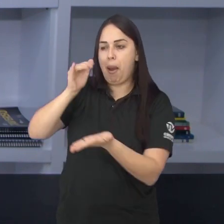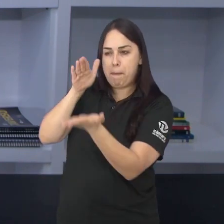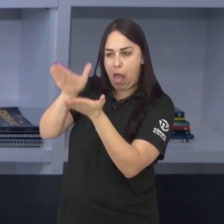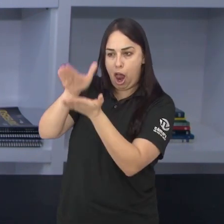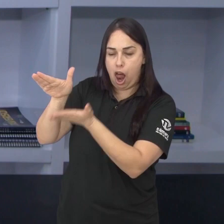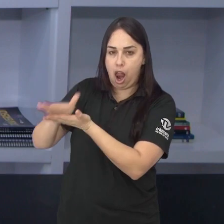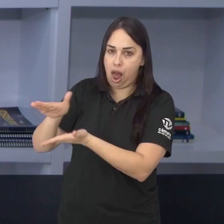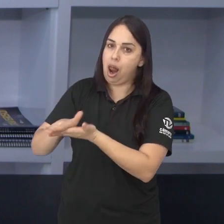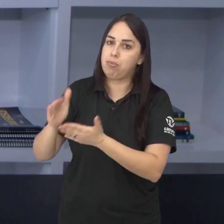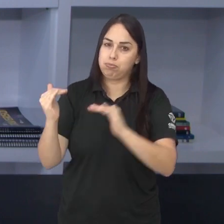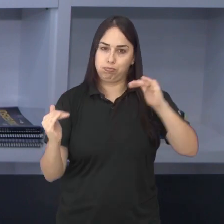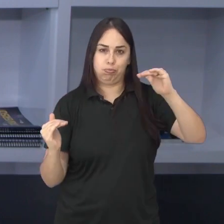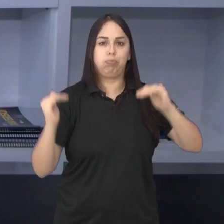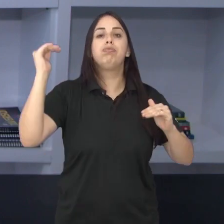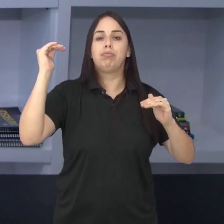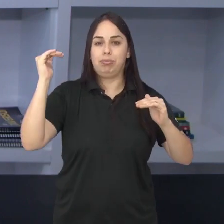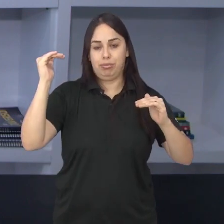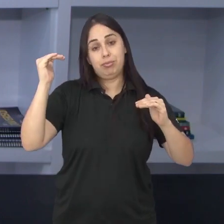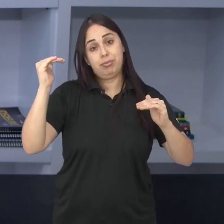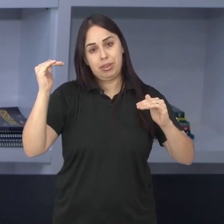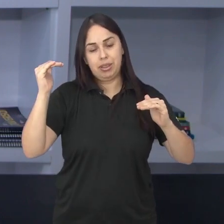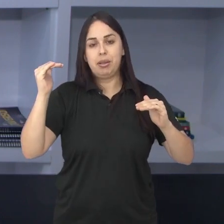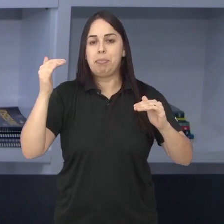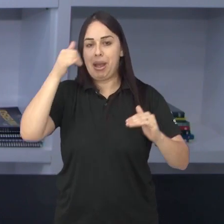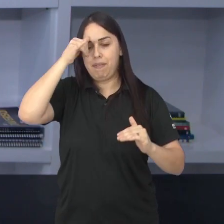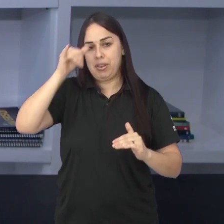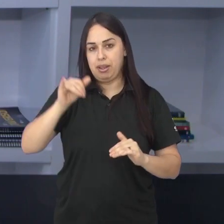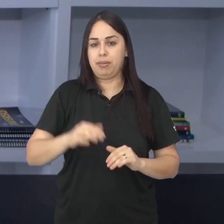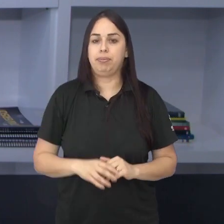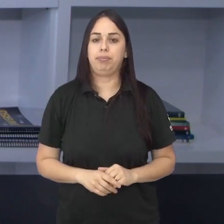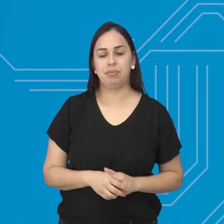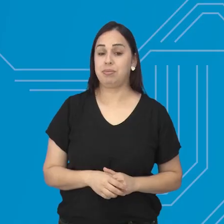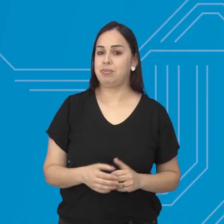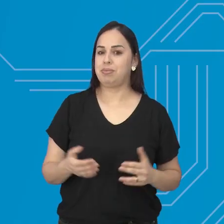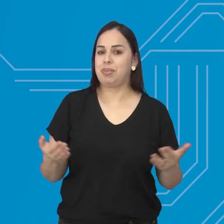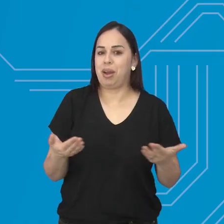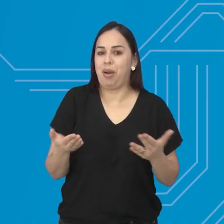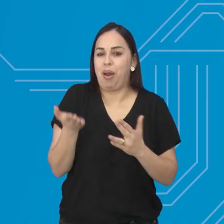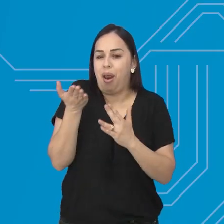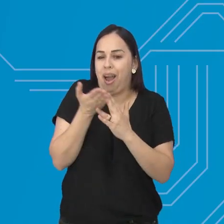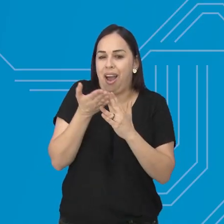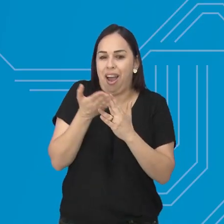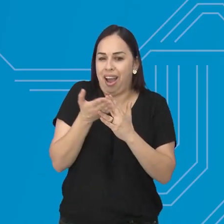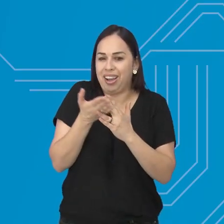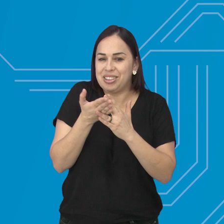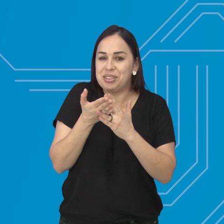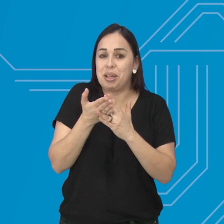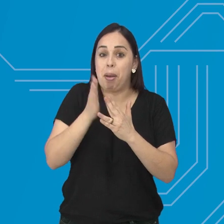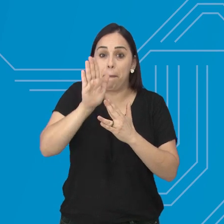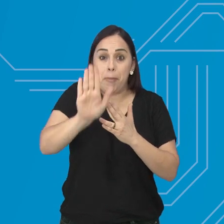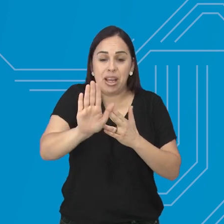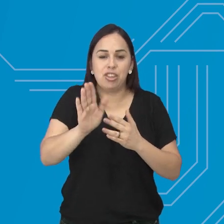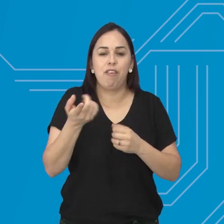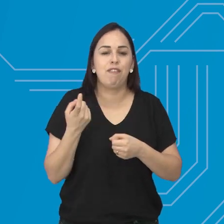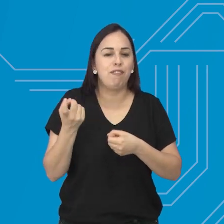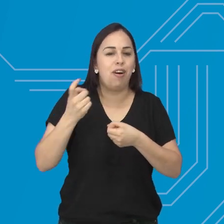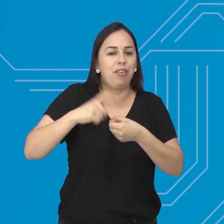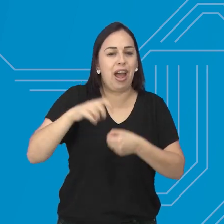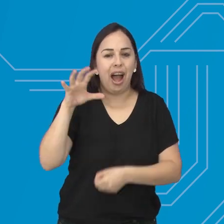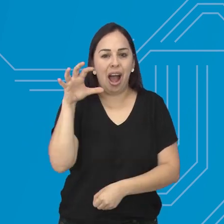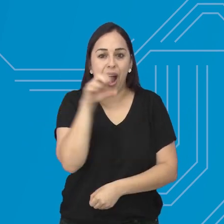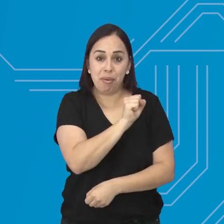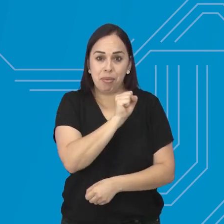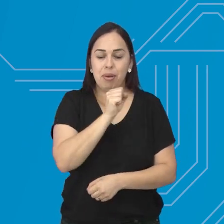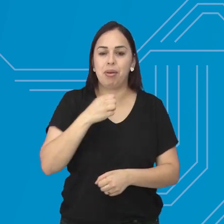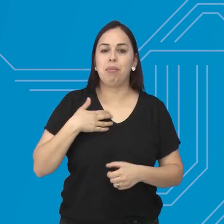momento acima daquilo que ela já tem comprometido nos períodos subsequentes. E agora a gente vai para um breve intervalo, mas já estamos